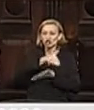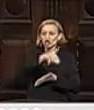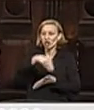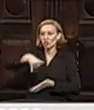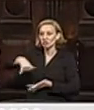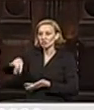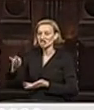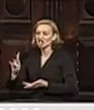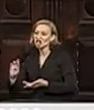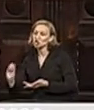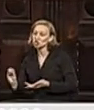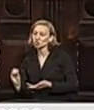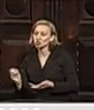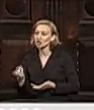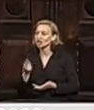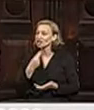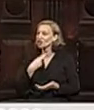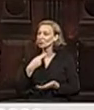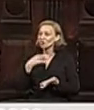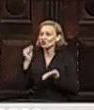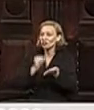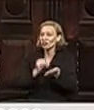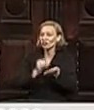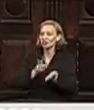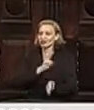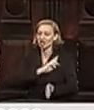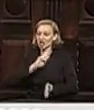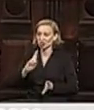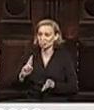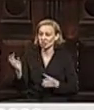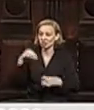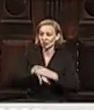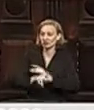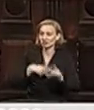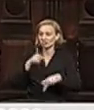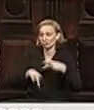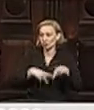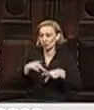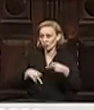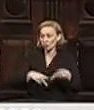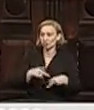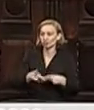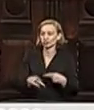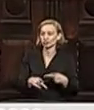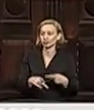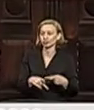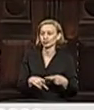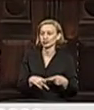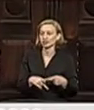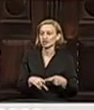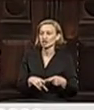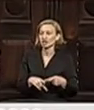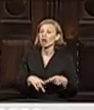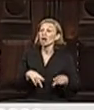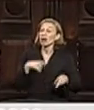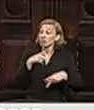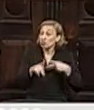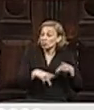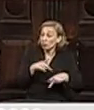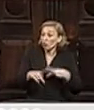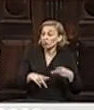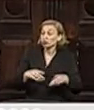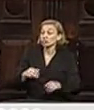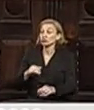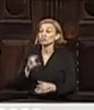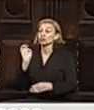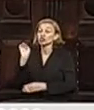da sua responsabilidade colocações vãs e ao vento. A população do estado do Rio de Janeiro quer saber